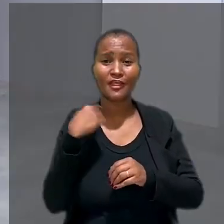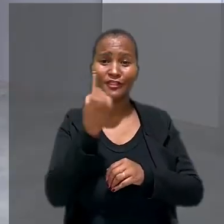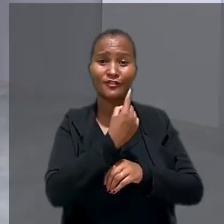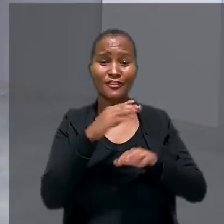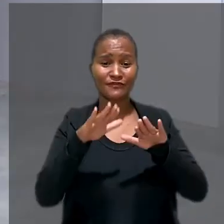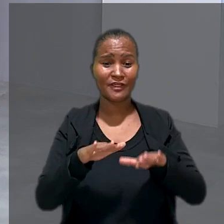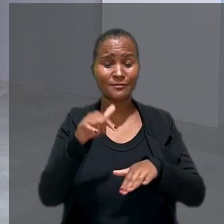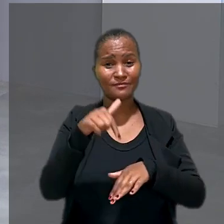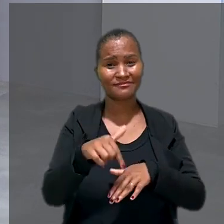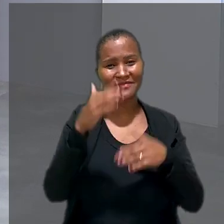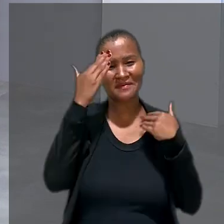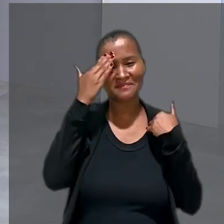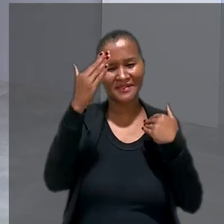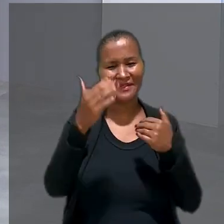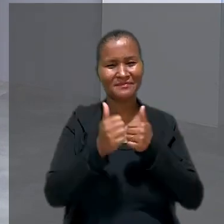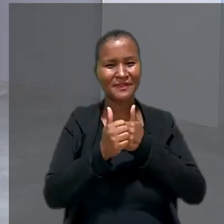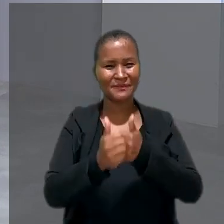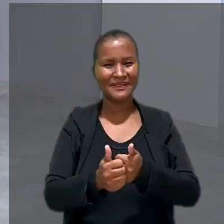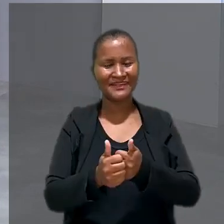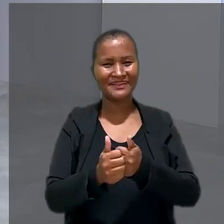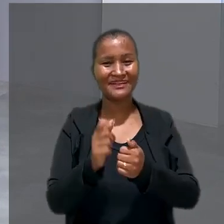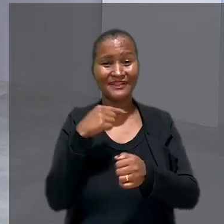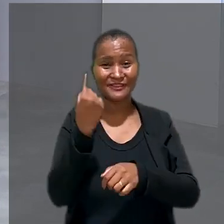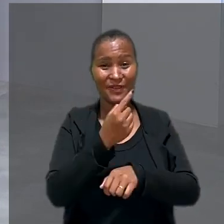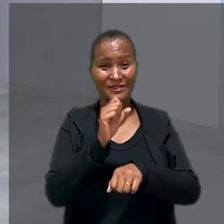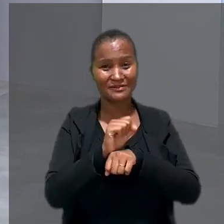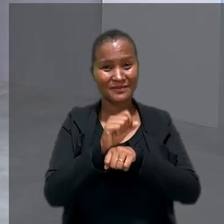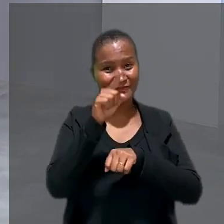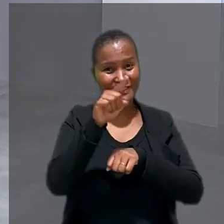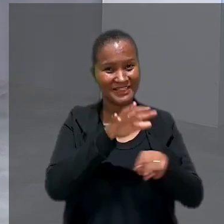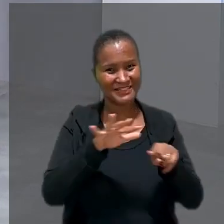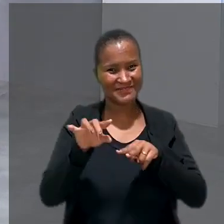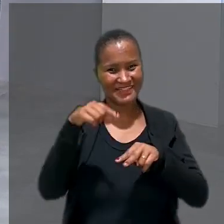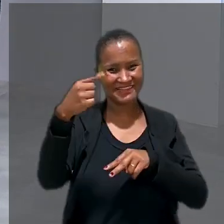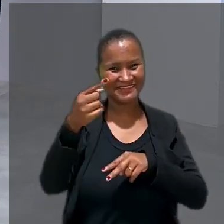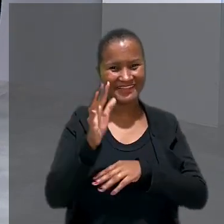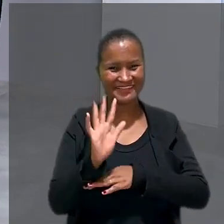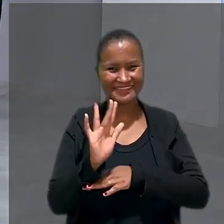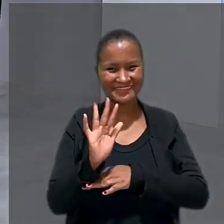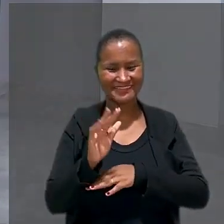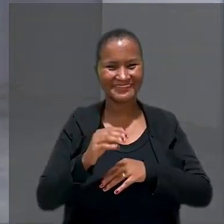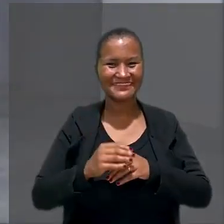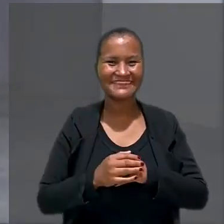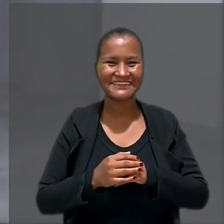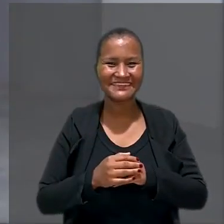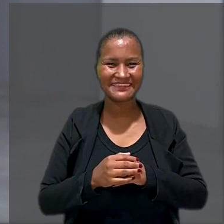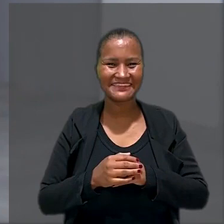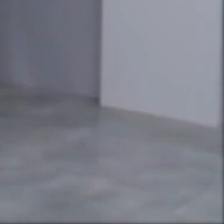E nós ficamos por aqui. Muito obrigado pela companhia. A gente te espera na semana que vem. Tchau!